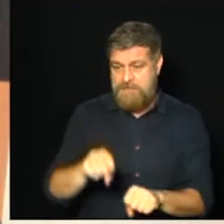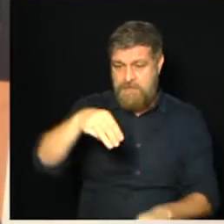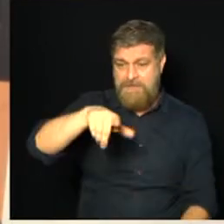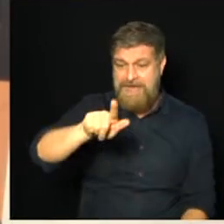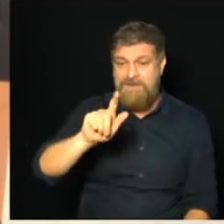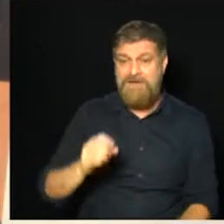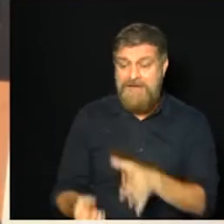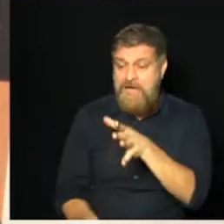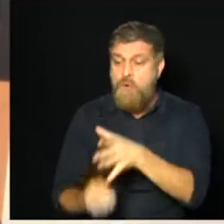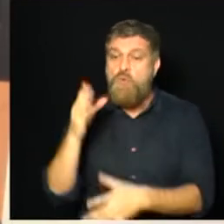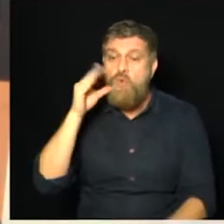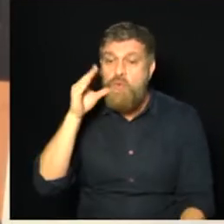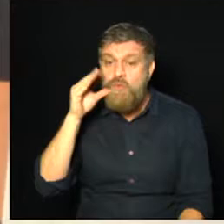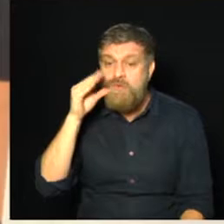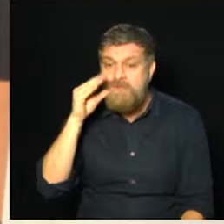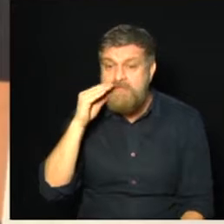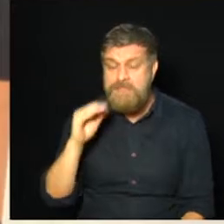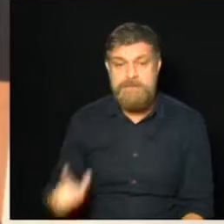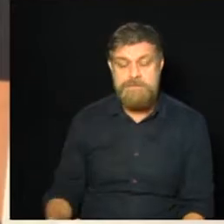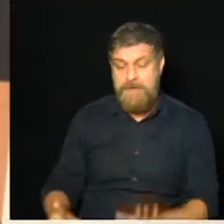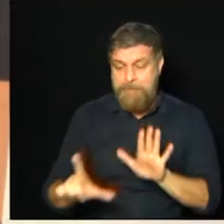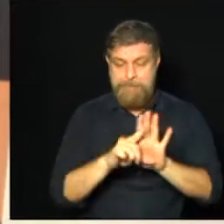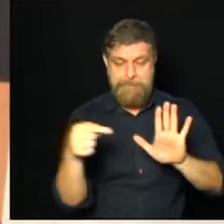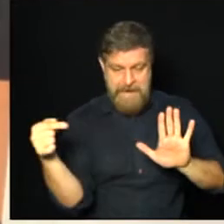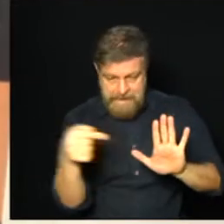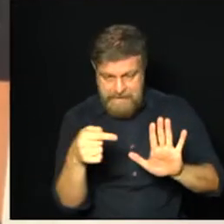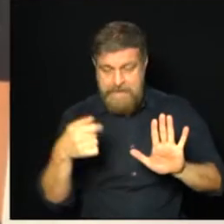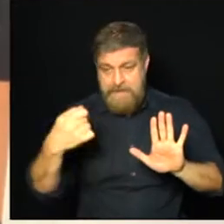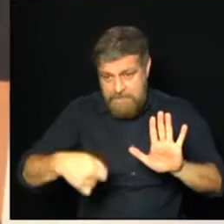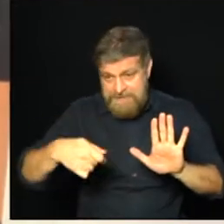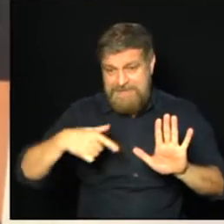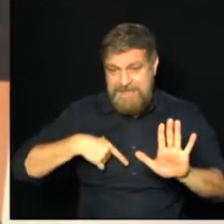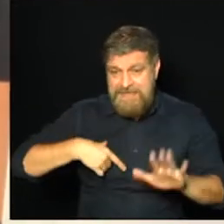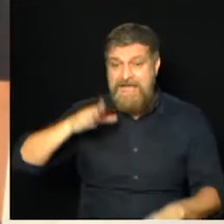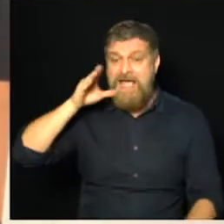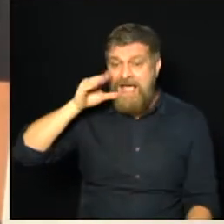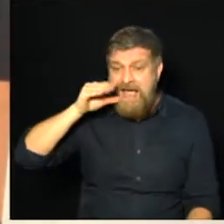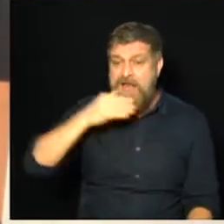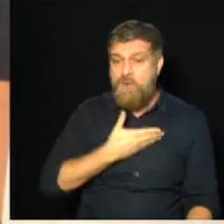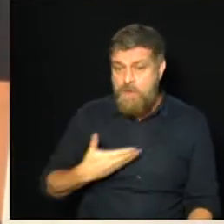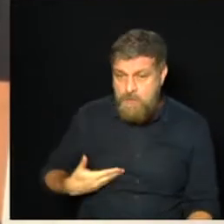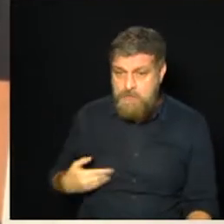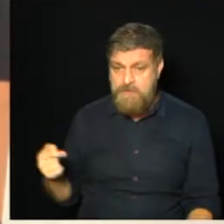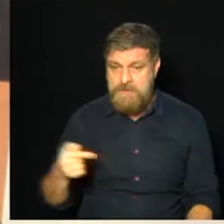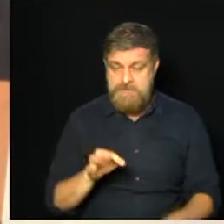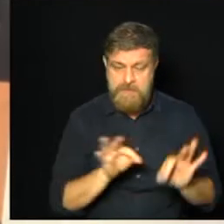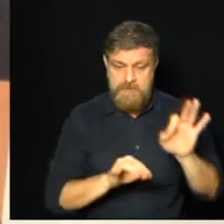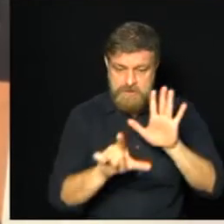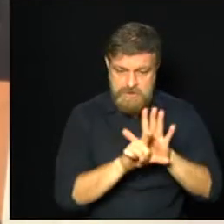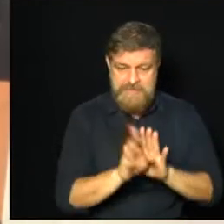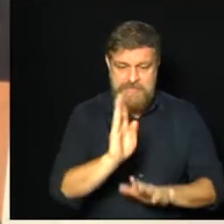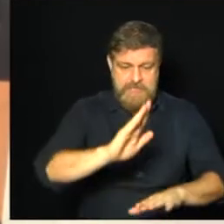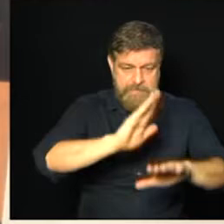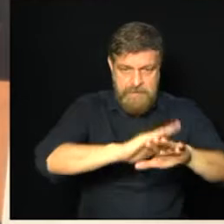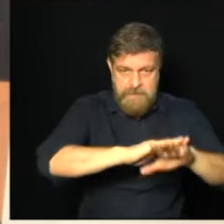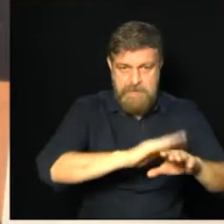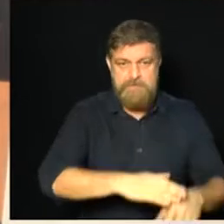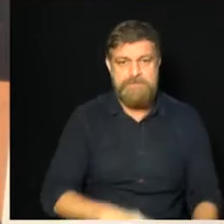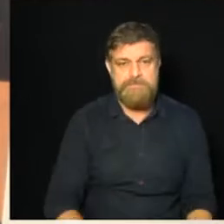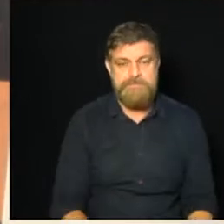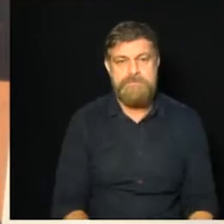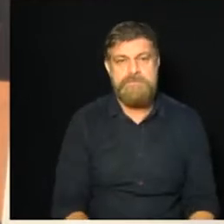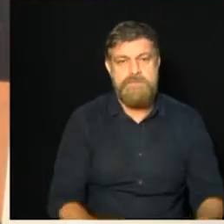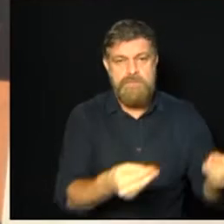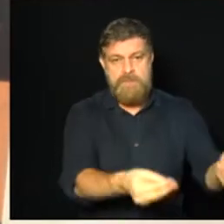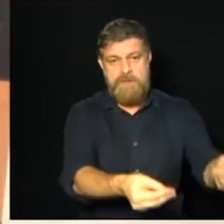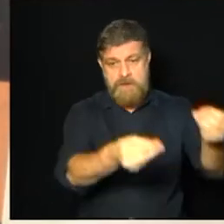precisa de uma lei fazendo todo esse dimensionamento, criando esses cargos. Essa lei, esse projeto já foi feito, foi enviado para o